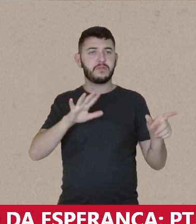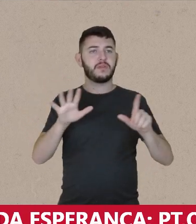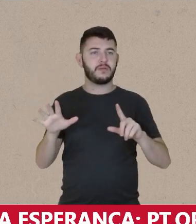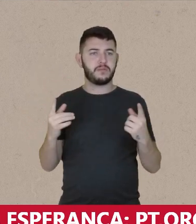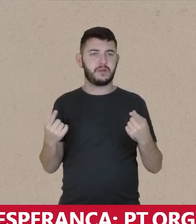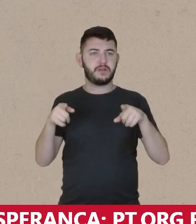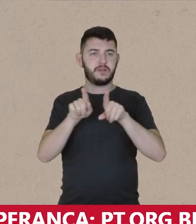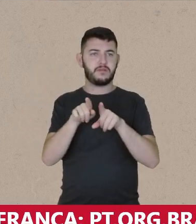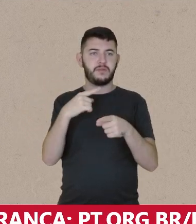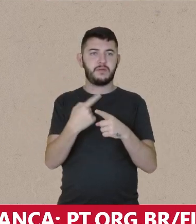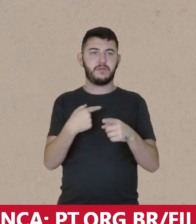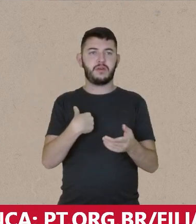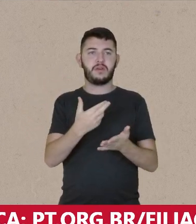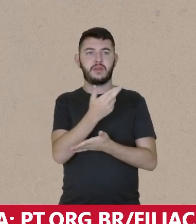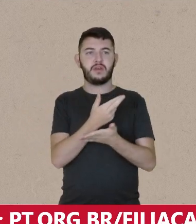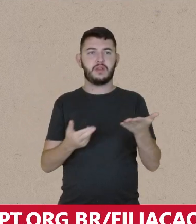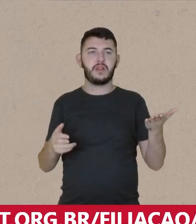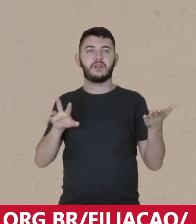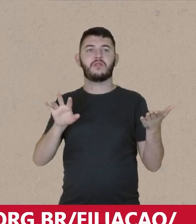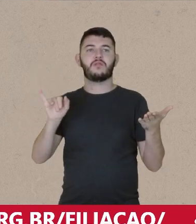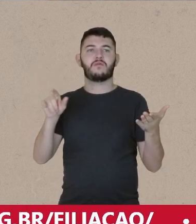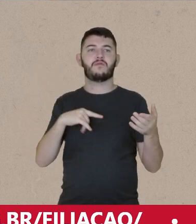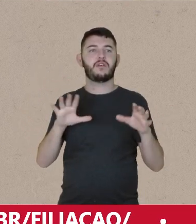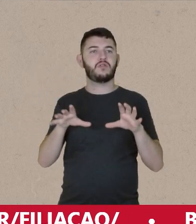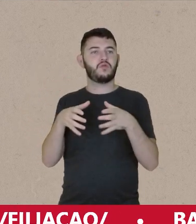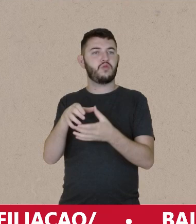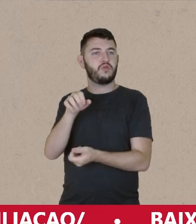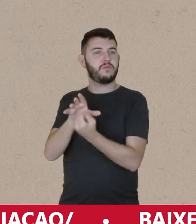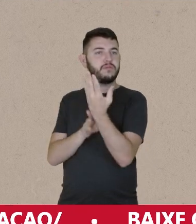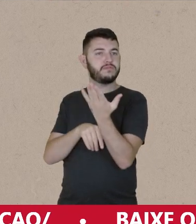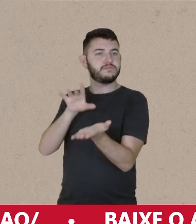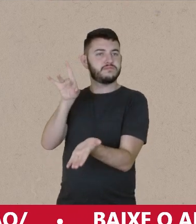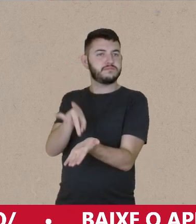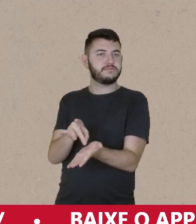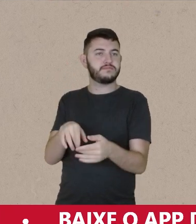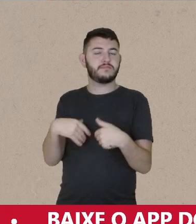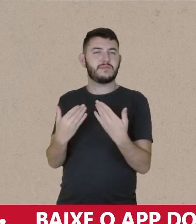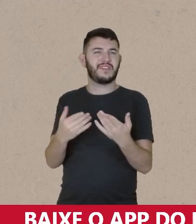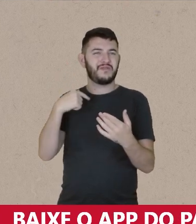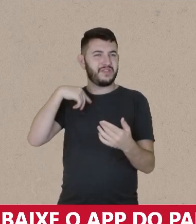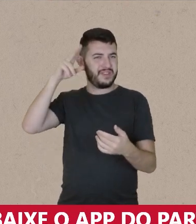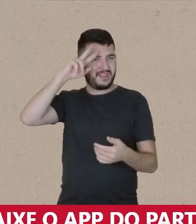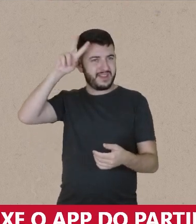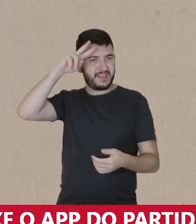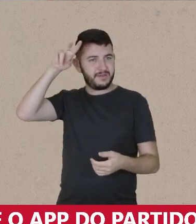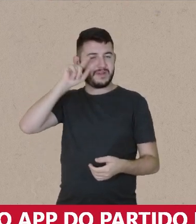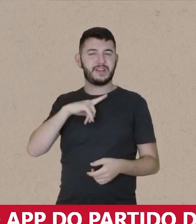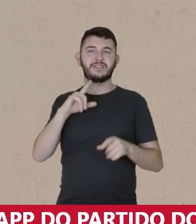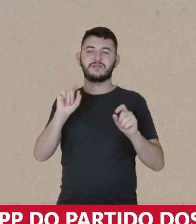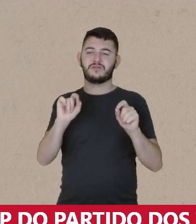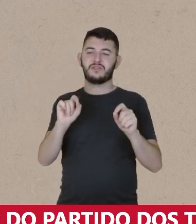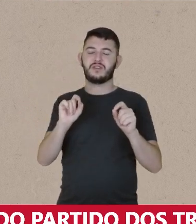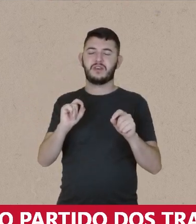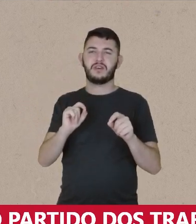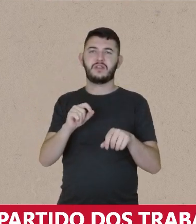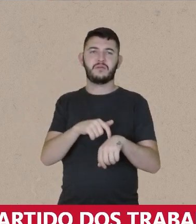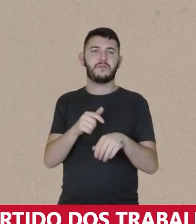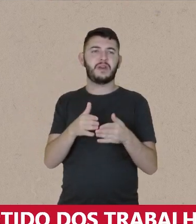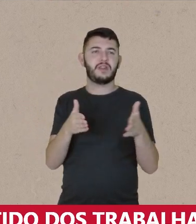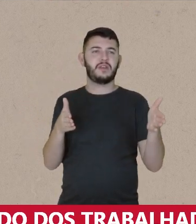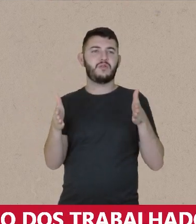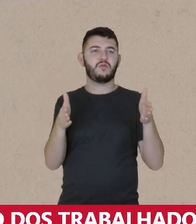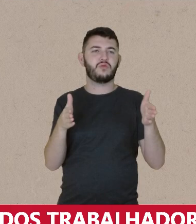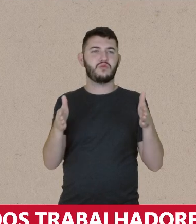a leitura dos relatórios que os grupos produziram. Eu não sei se você lembra, mas no período de recesso